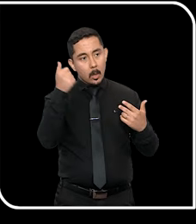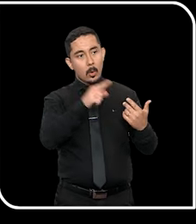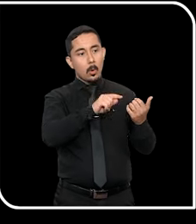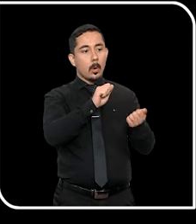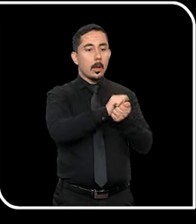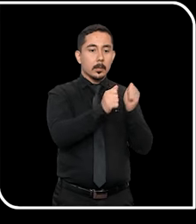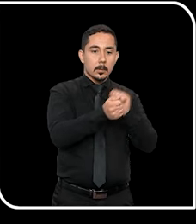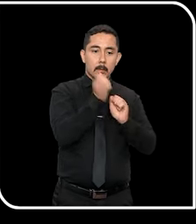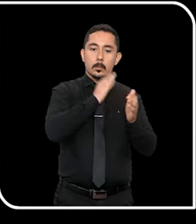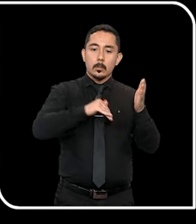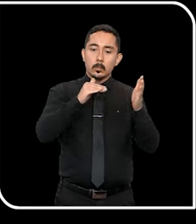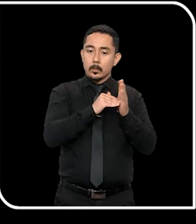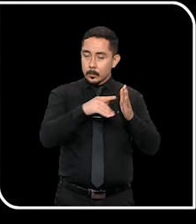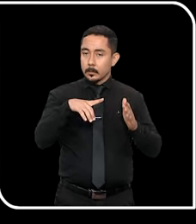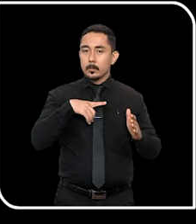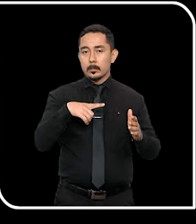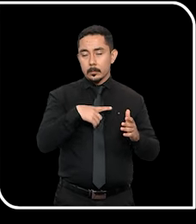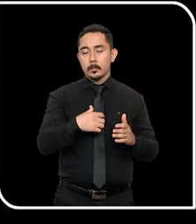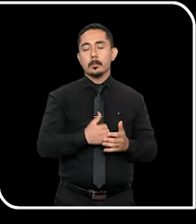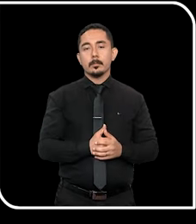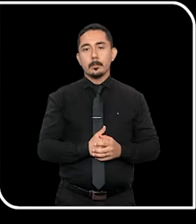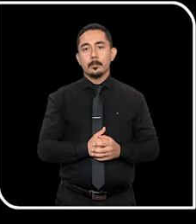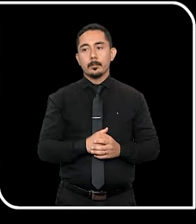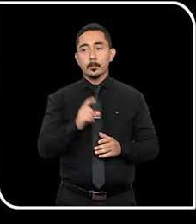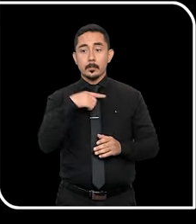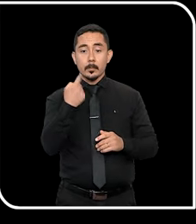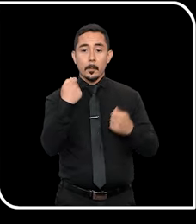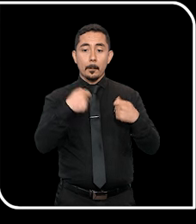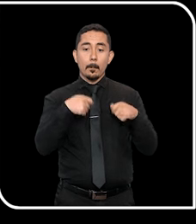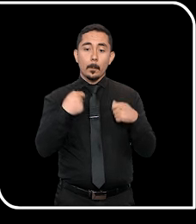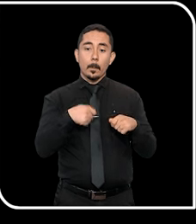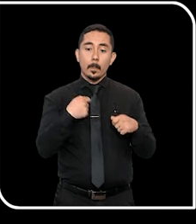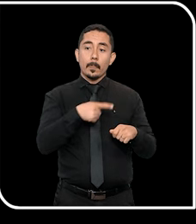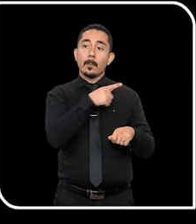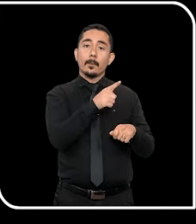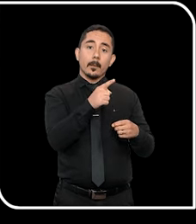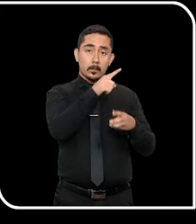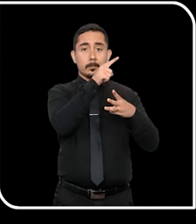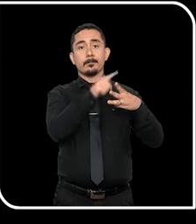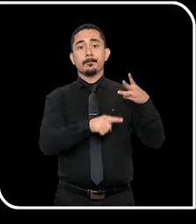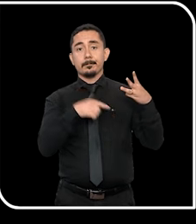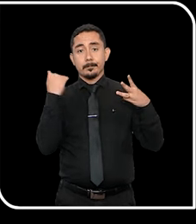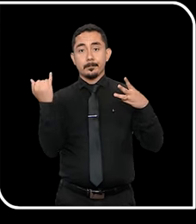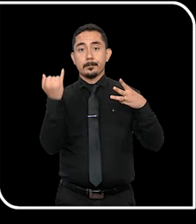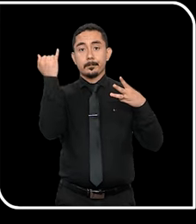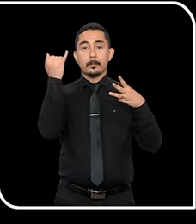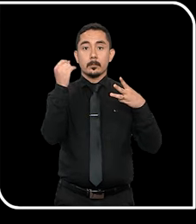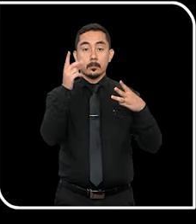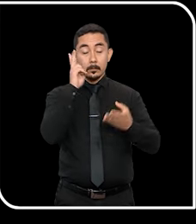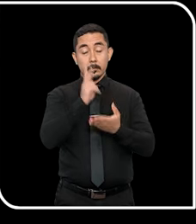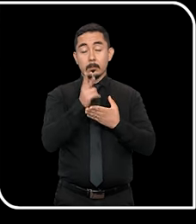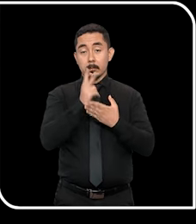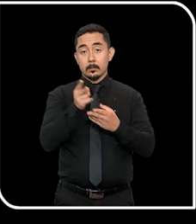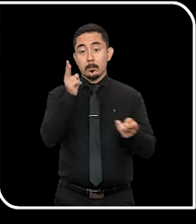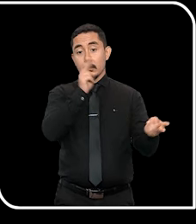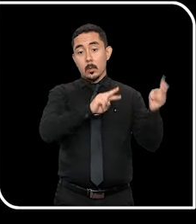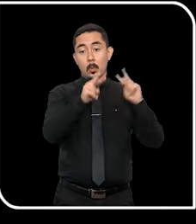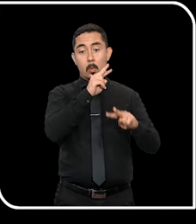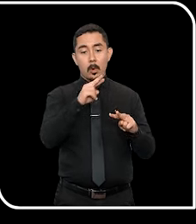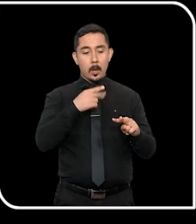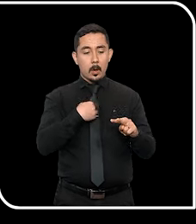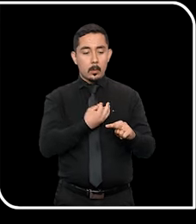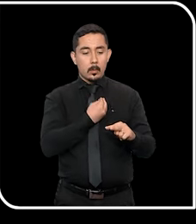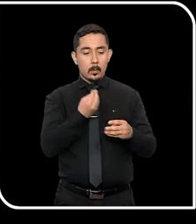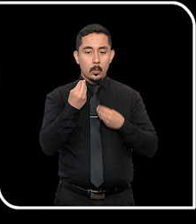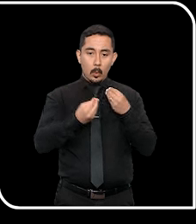espaços entende então a gente precisa desse tripé então a gente precisa sempre olhar para isso como tá a minha